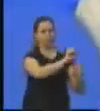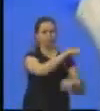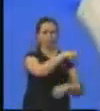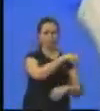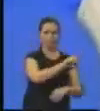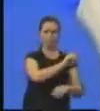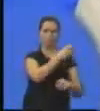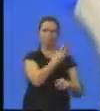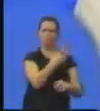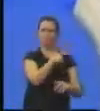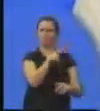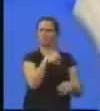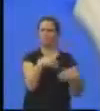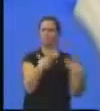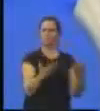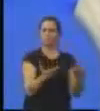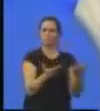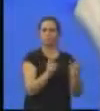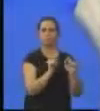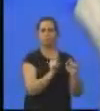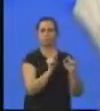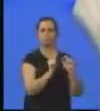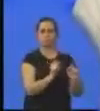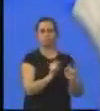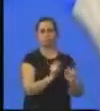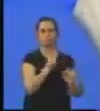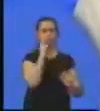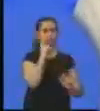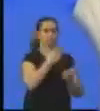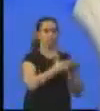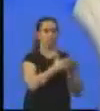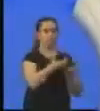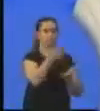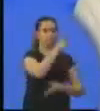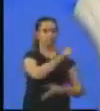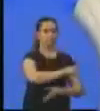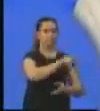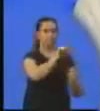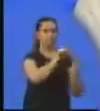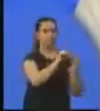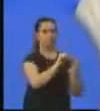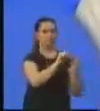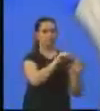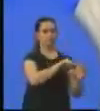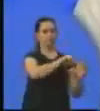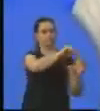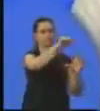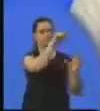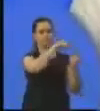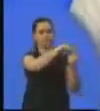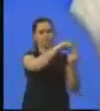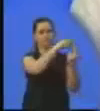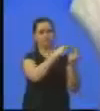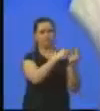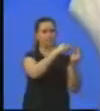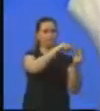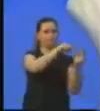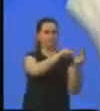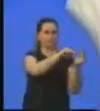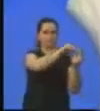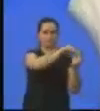de 2x? Olha o que aconteceu com o gráfico. Ele começa a repetir a partir do π. Repara na